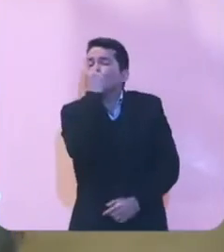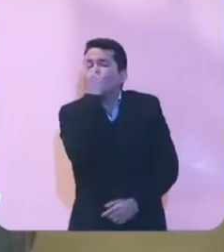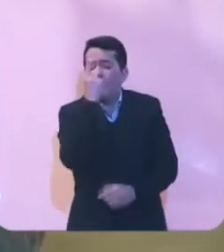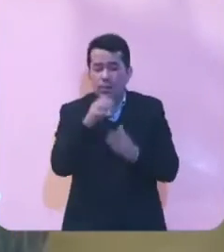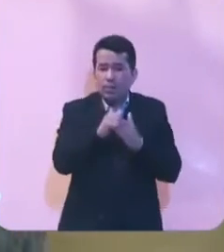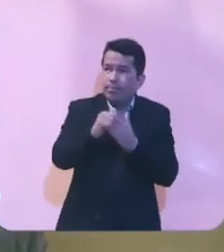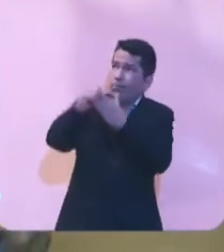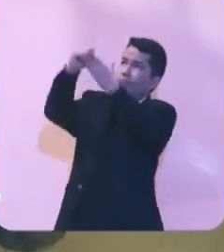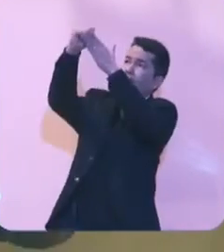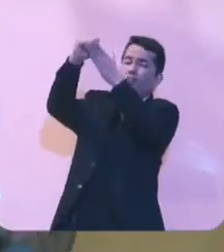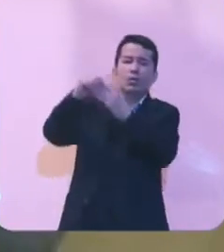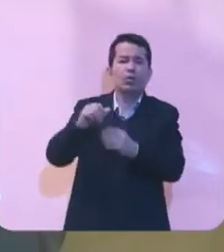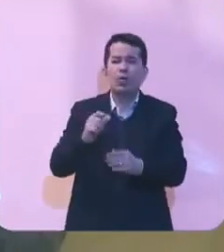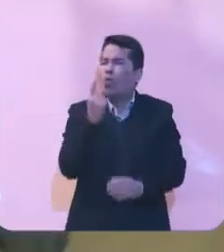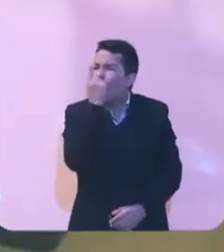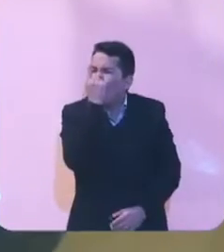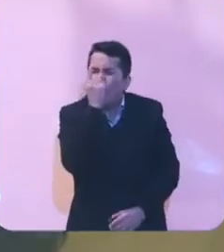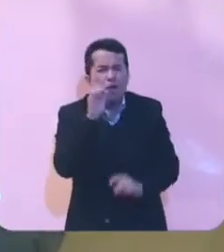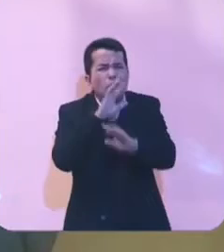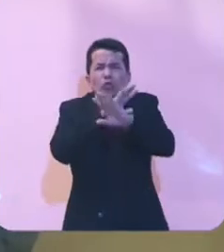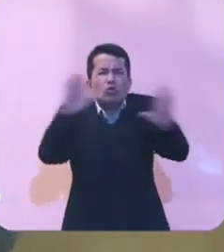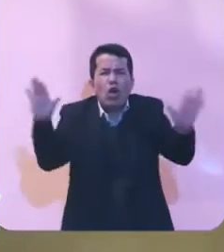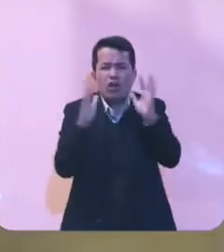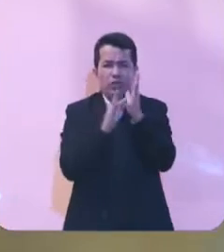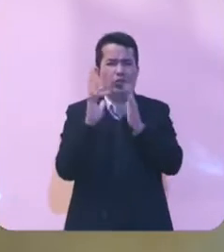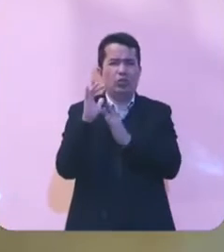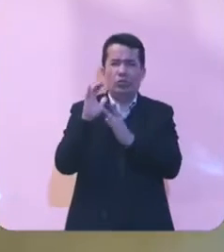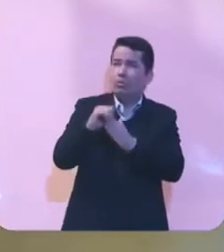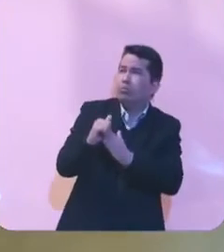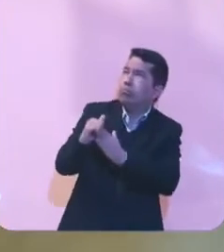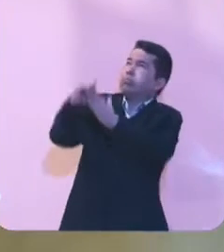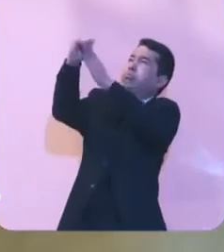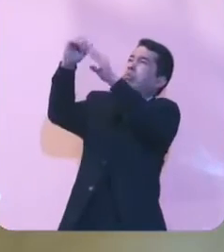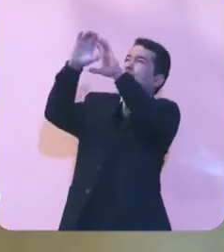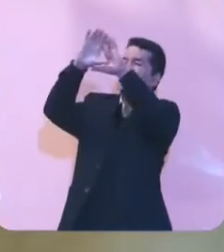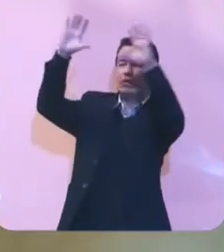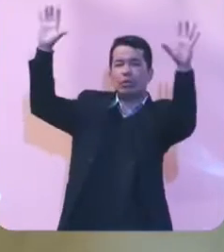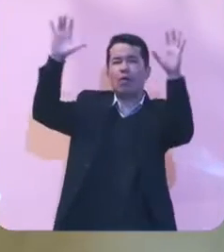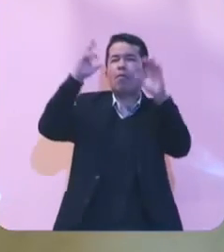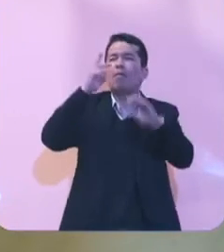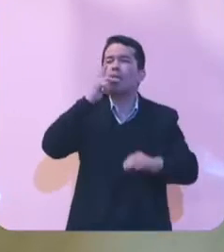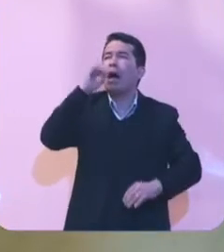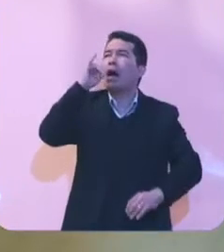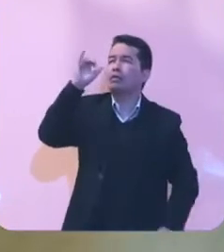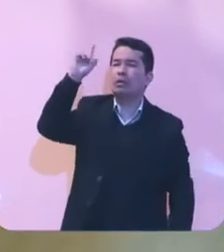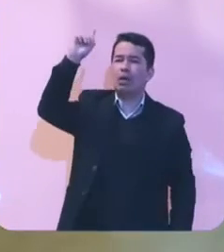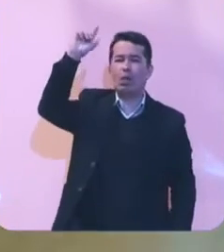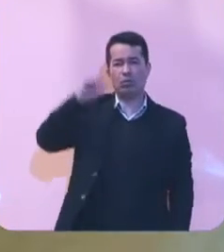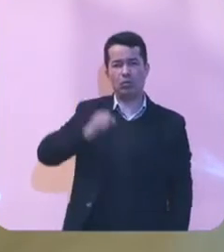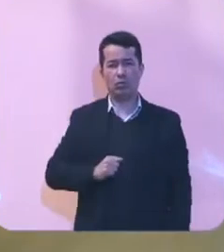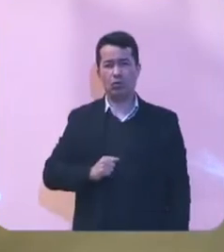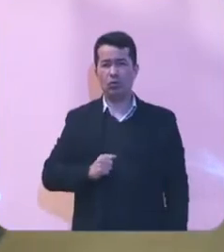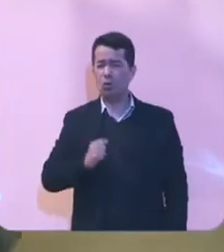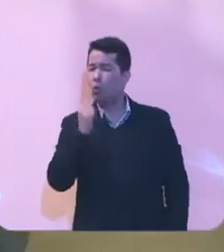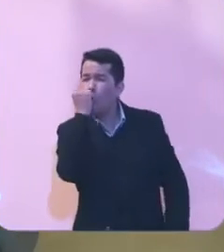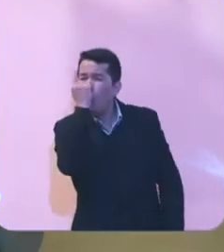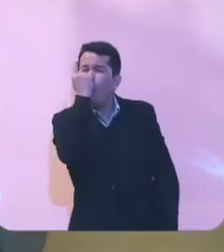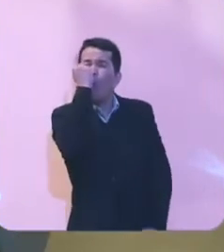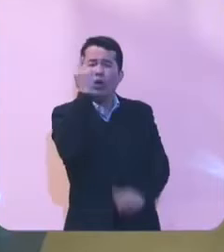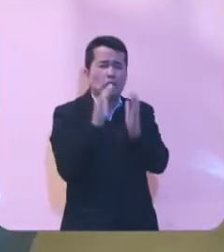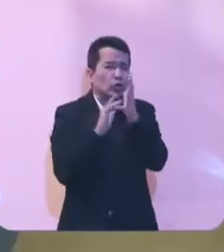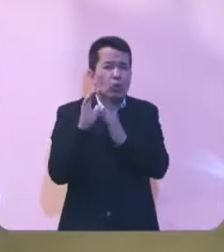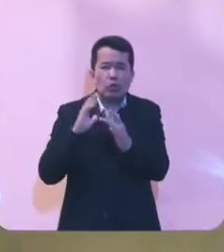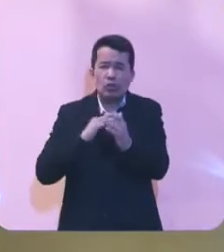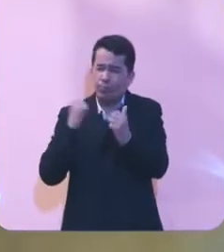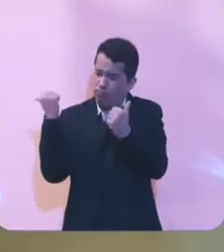Não tem outra maneira de chegar ao Pai a não ser por Jesus, porque só Ele morreu por nós. É só com a